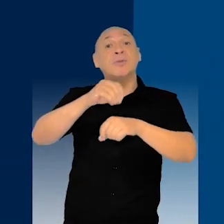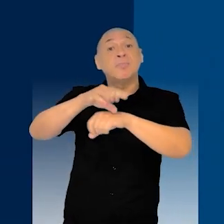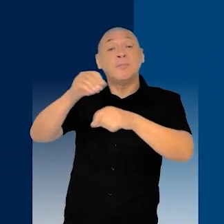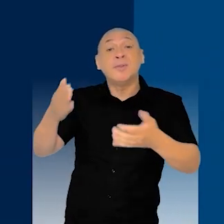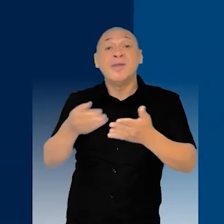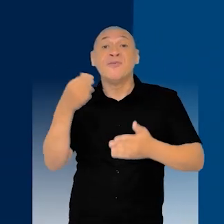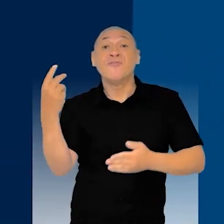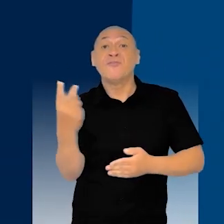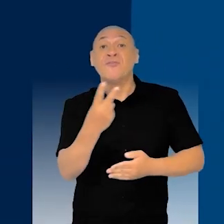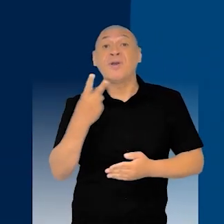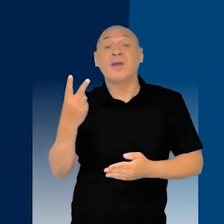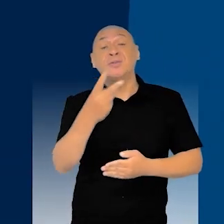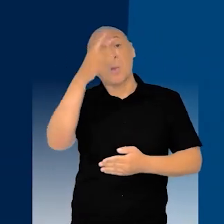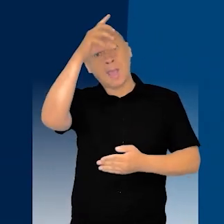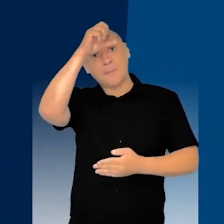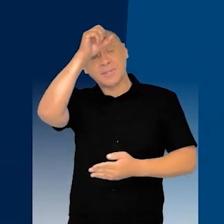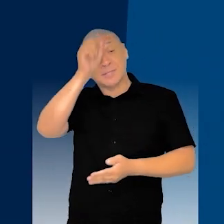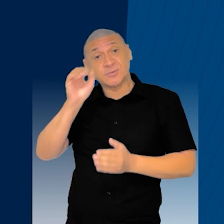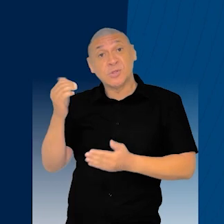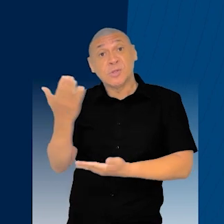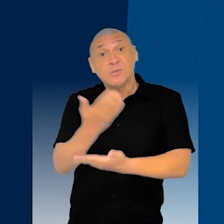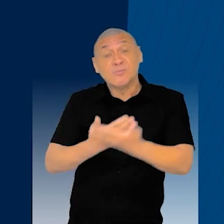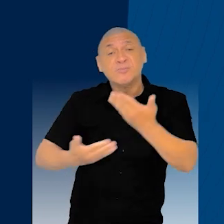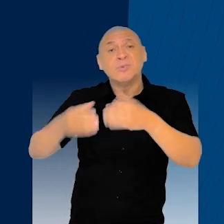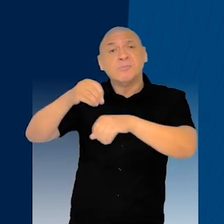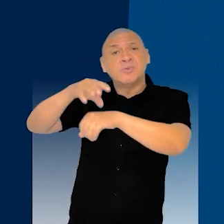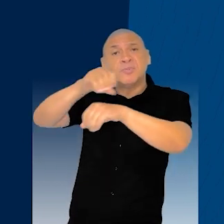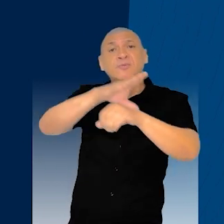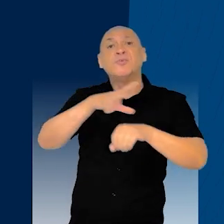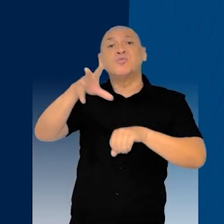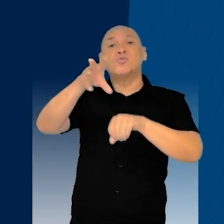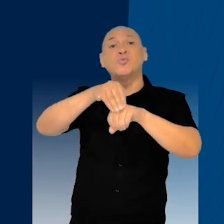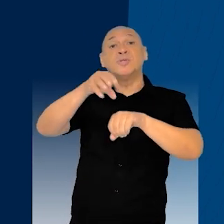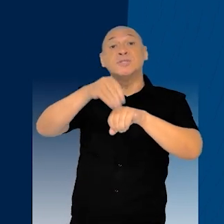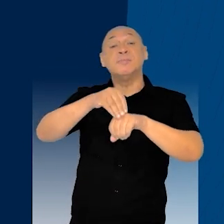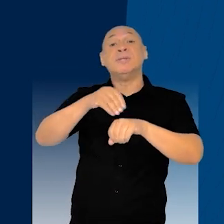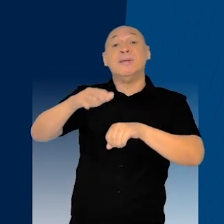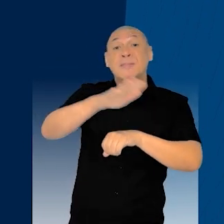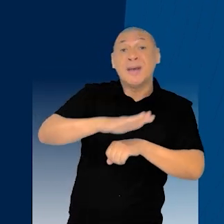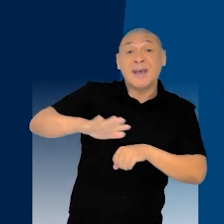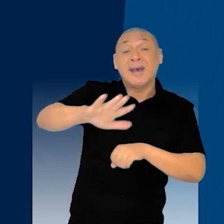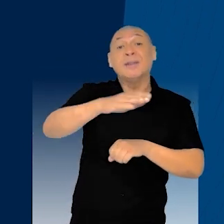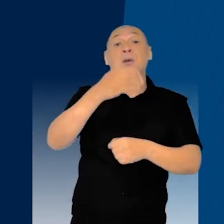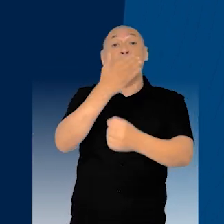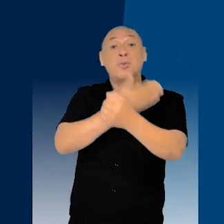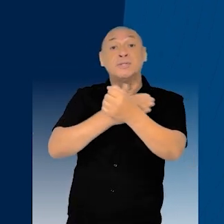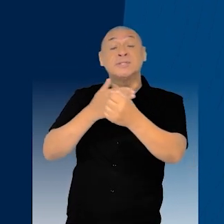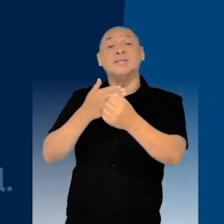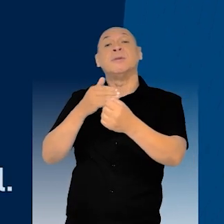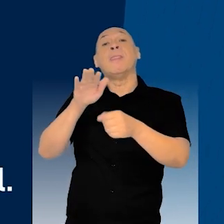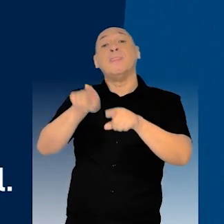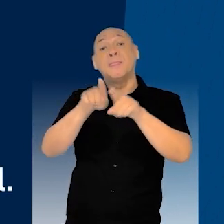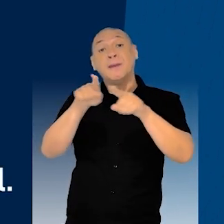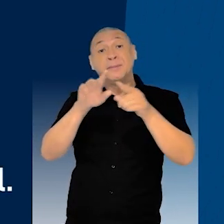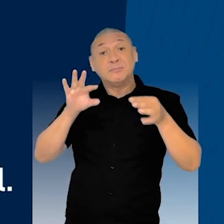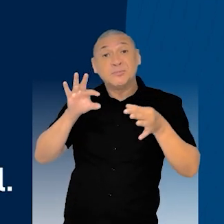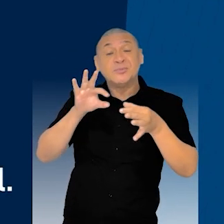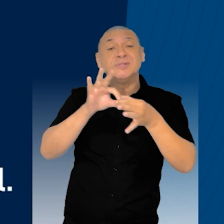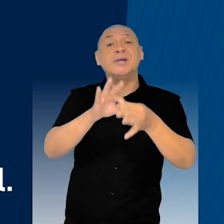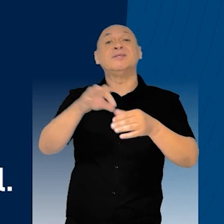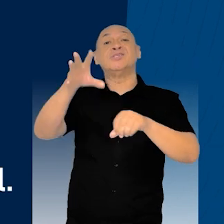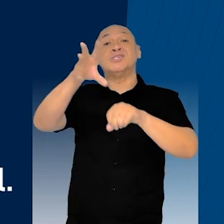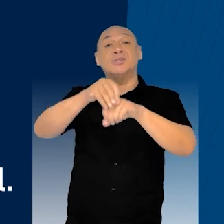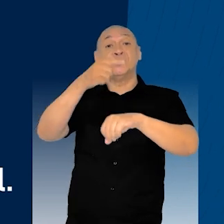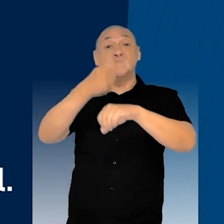promover e valorizar a aprendizagem colaborativa e o fluxo de conhecimentos entre áreas, processos e unidades. Integrar a gestão